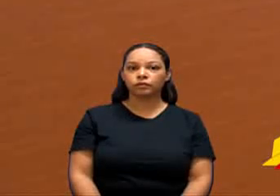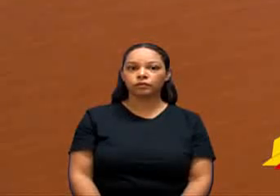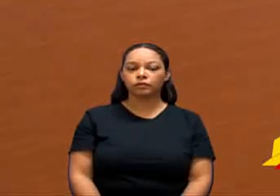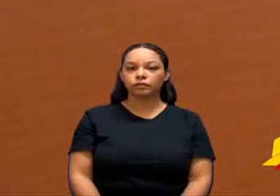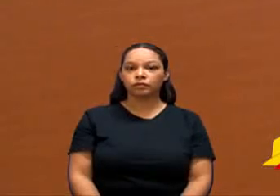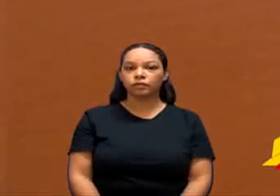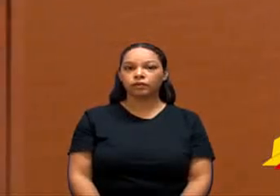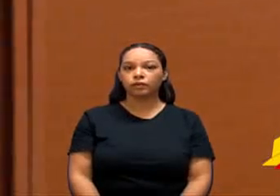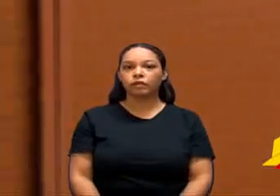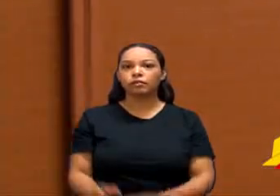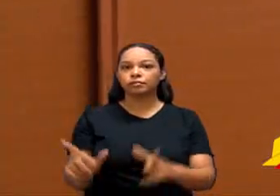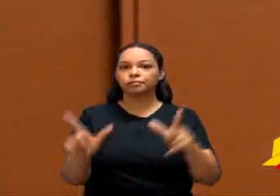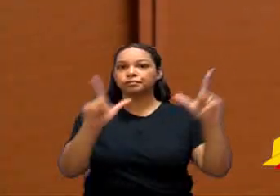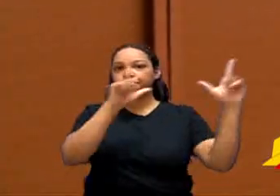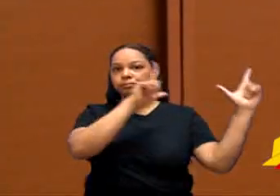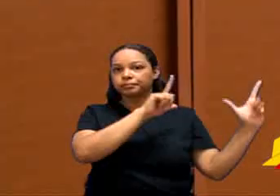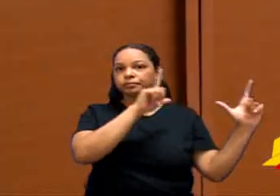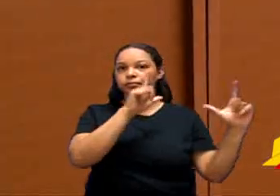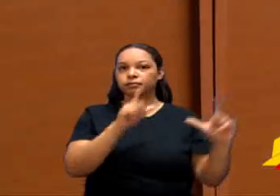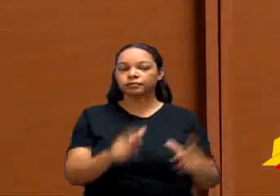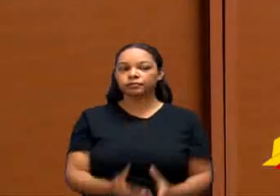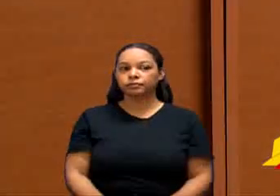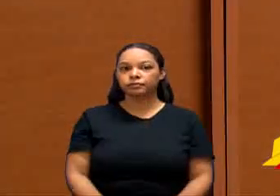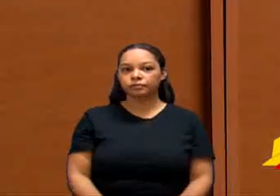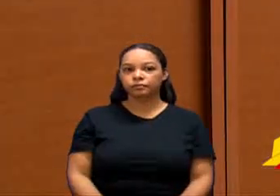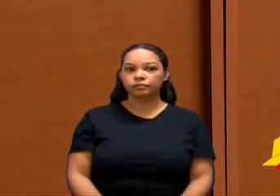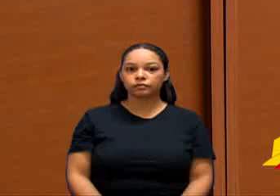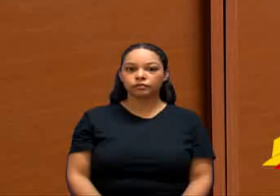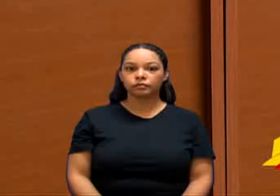na próxima e última sessão.